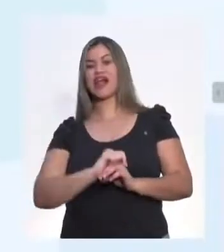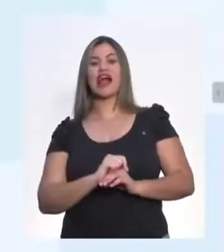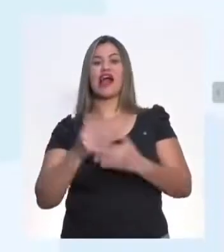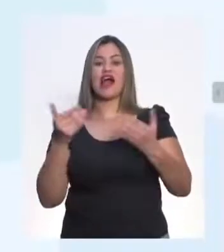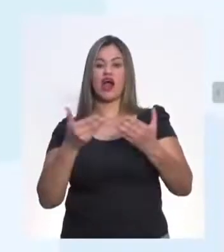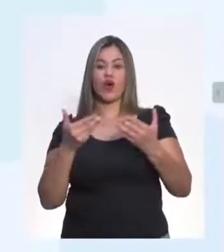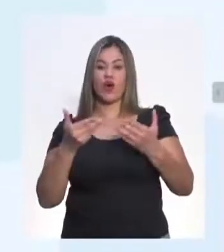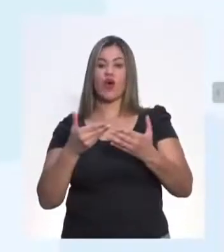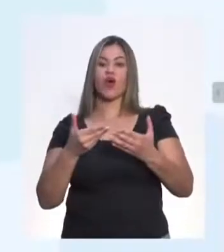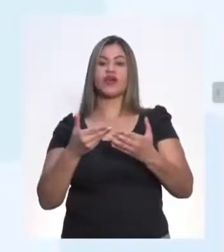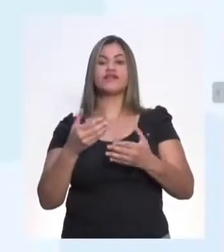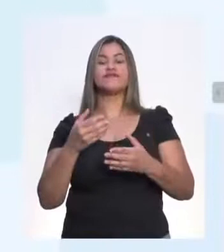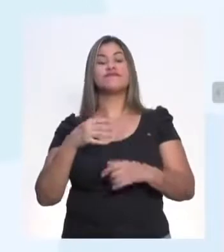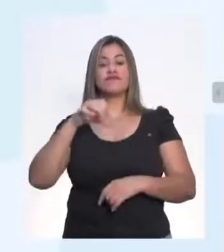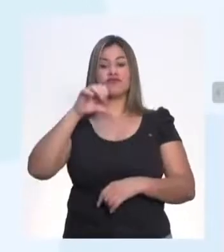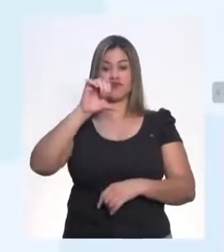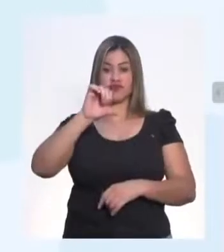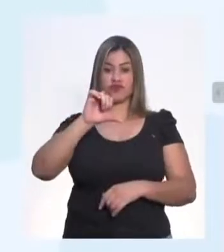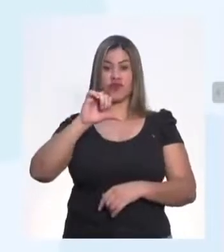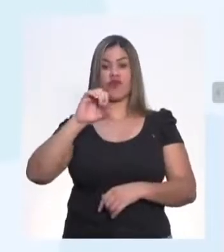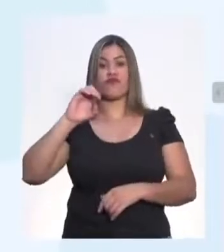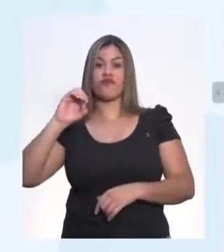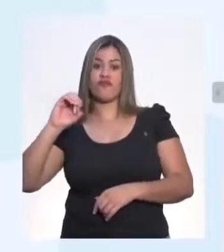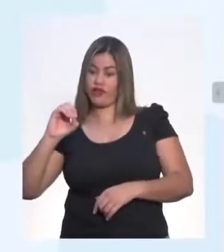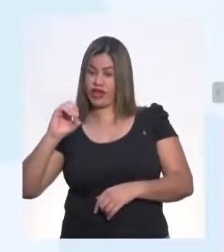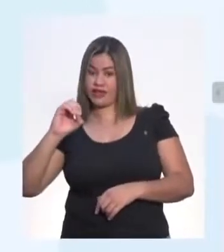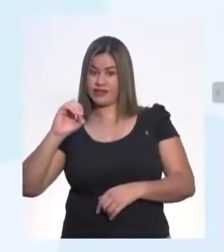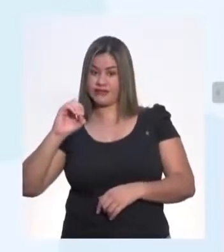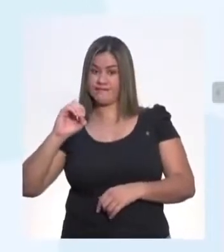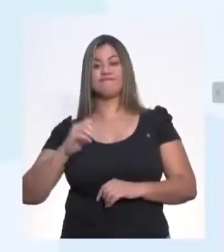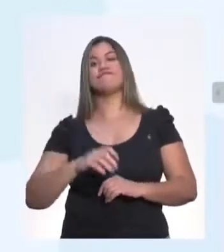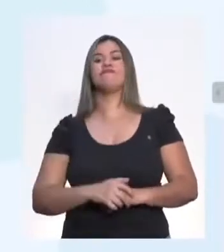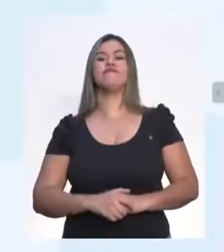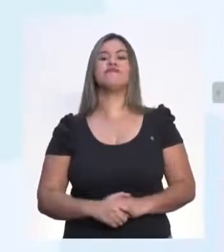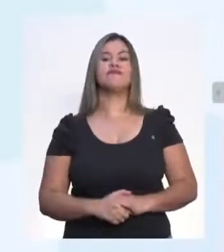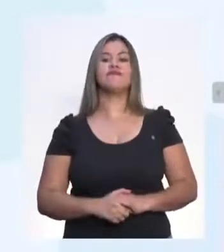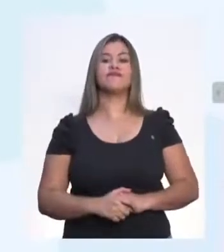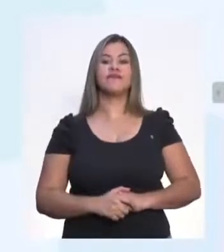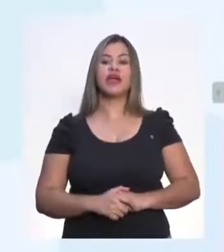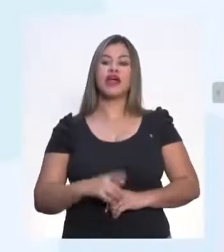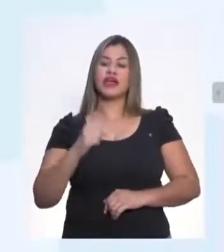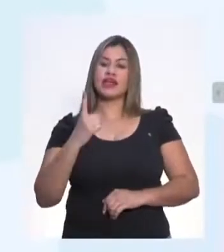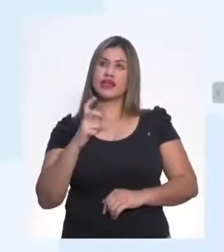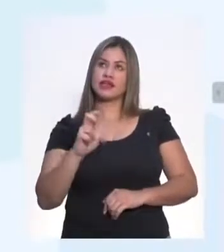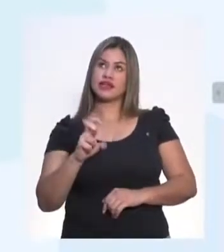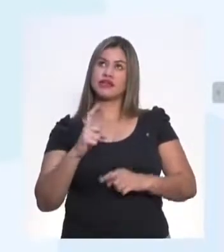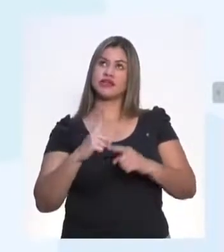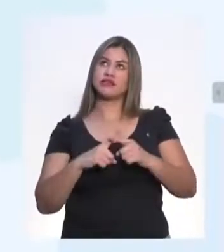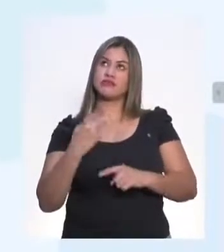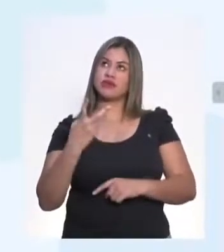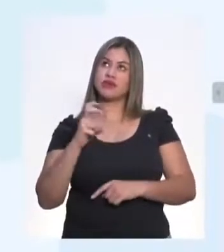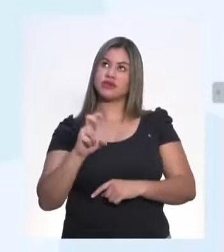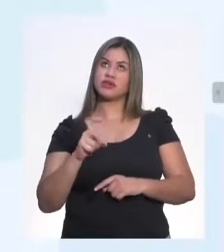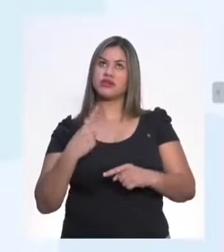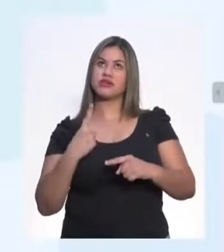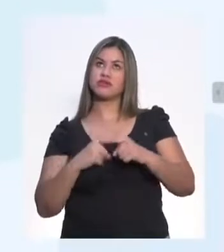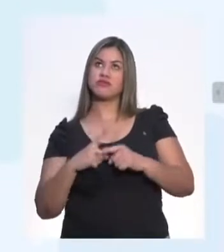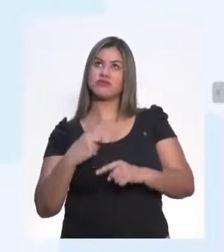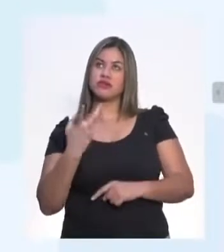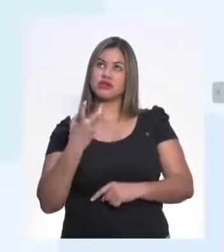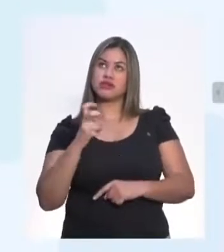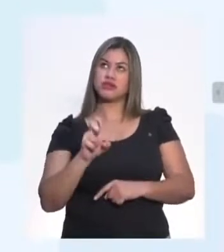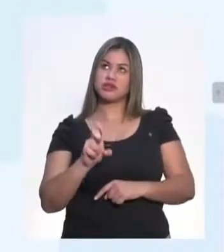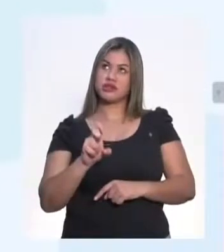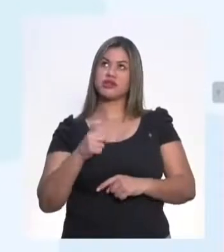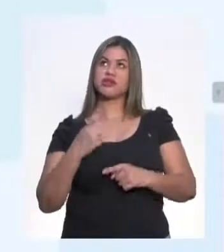com um 0 aqui. Muito bem. 90 dividido por 15, eu tenho 15 mais 15, 30. 30